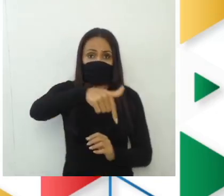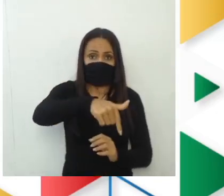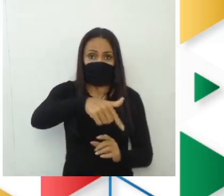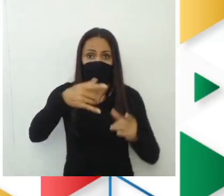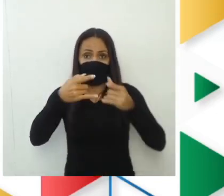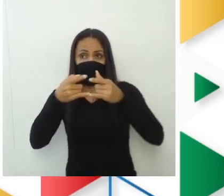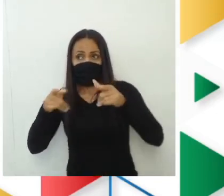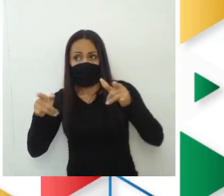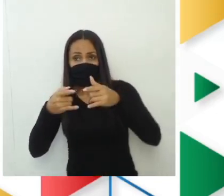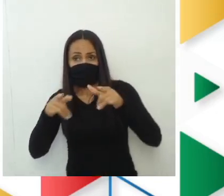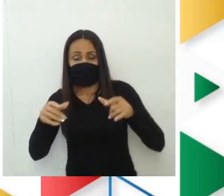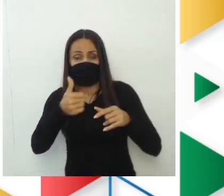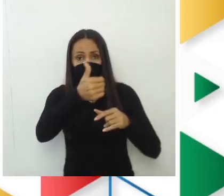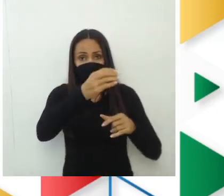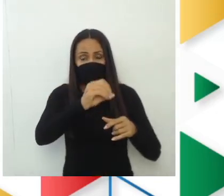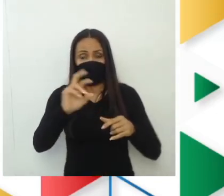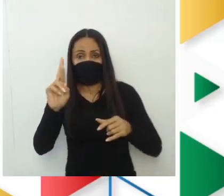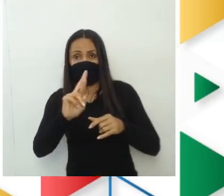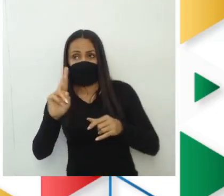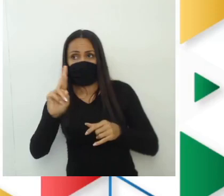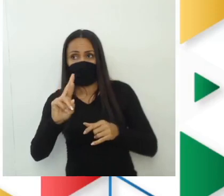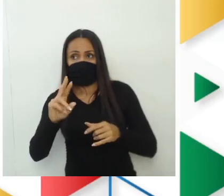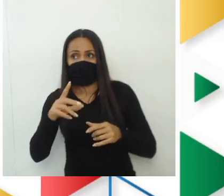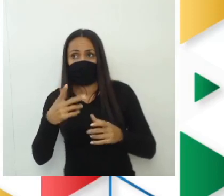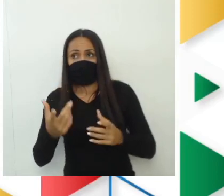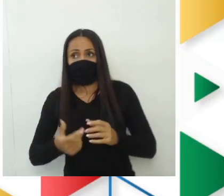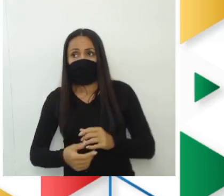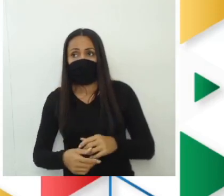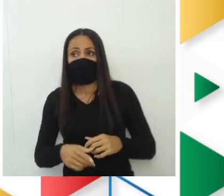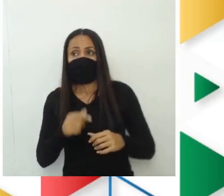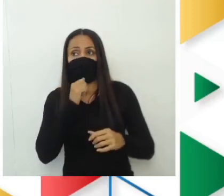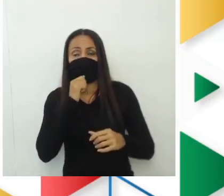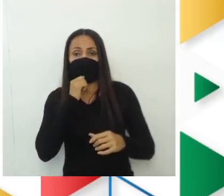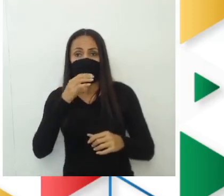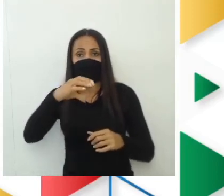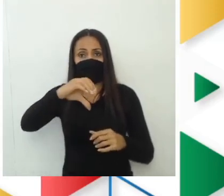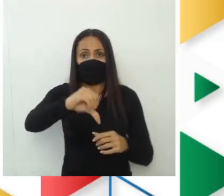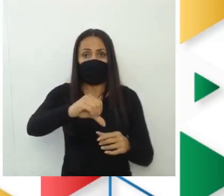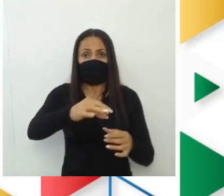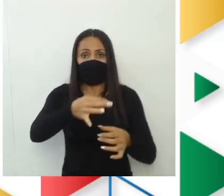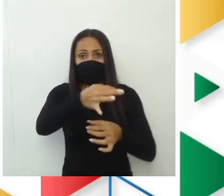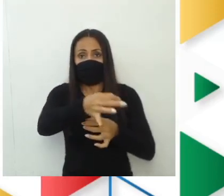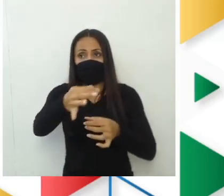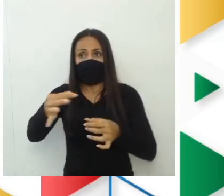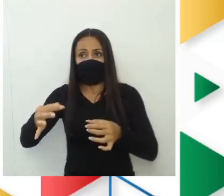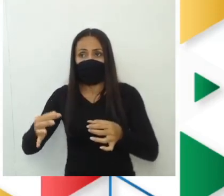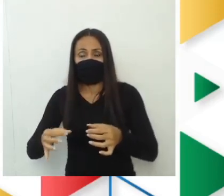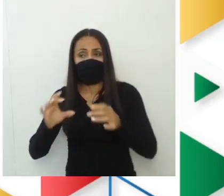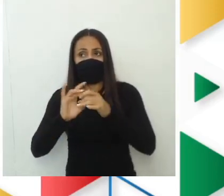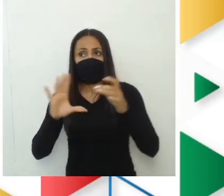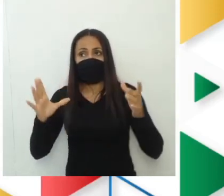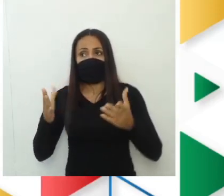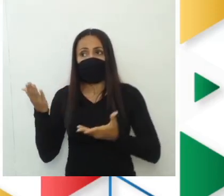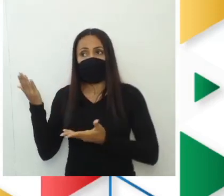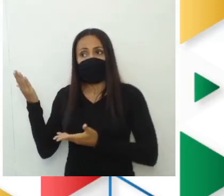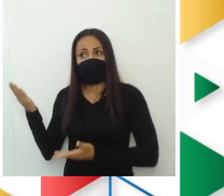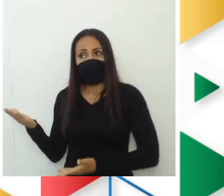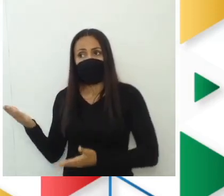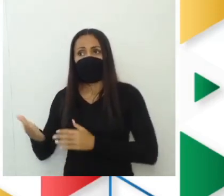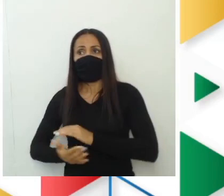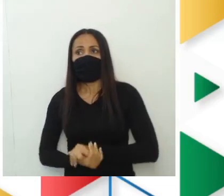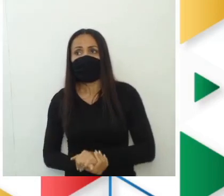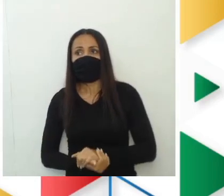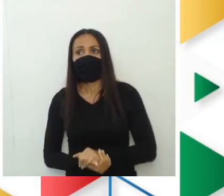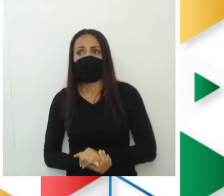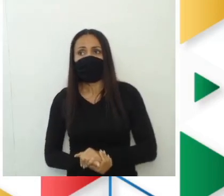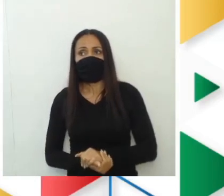de R$10 e ainda vai sobrar 9 moedas liberadas para ela aí utilizar no seu troco,